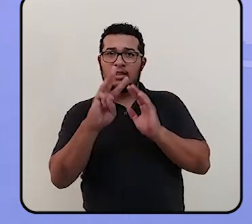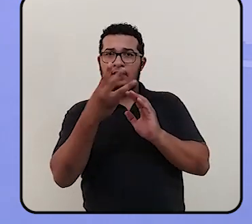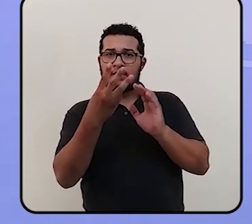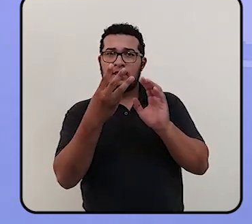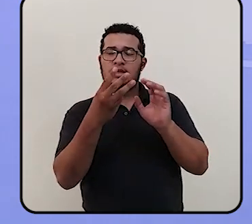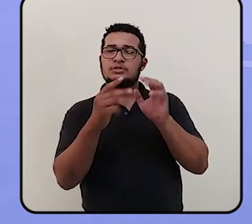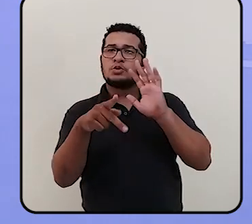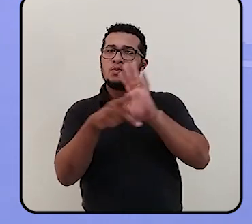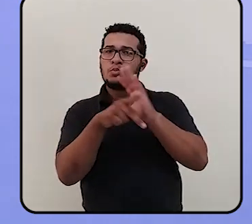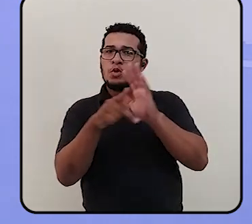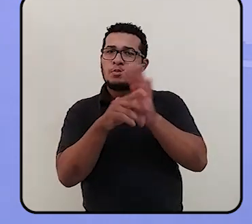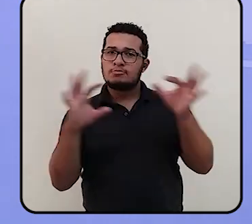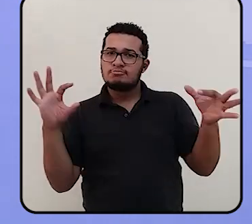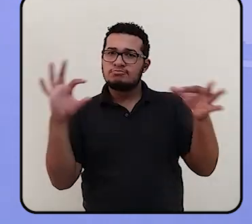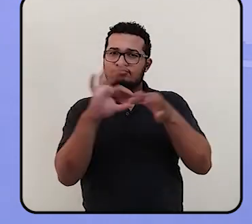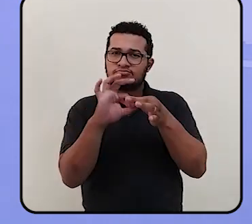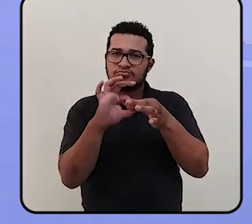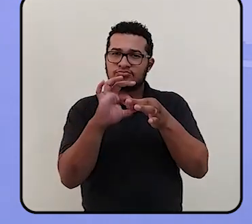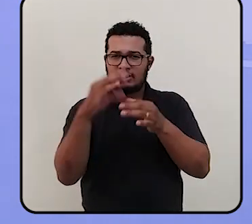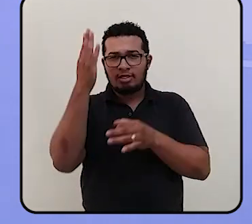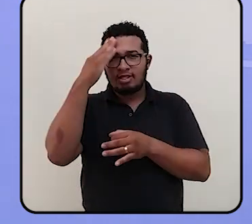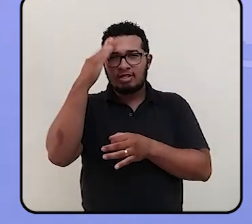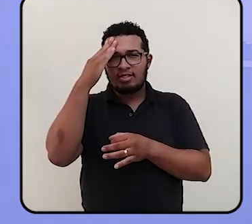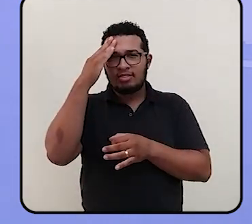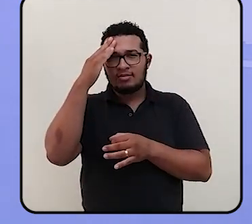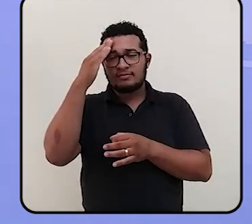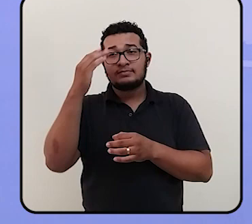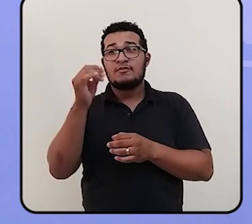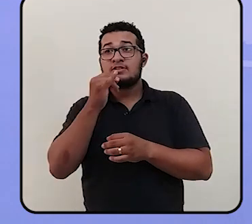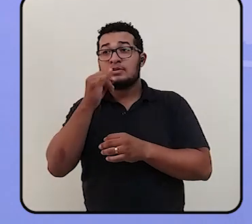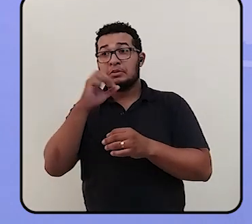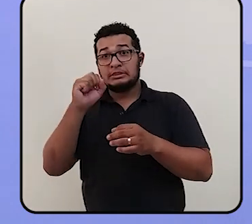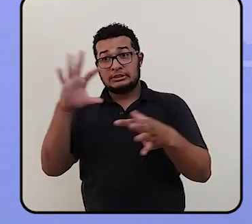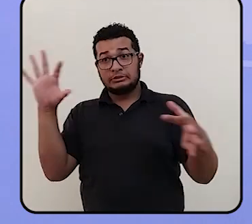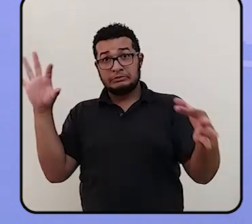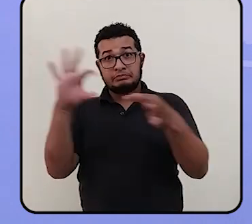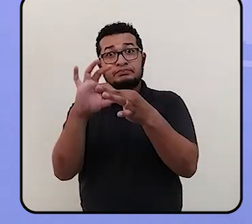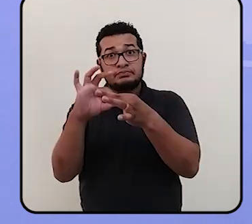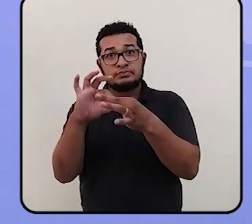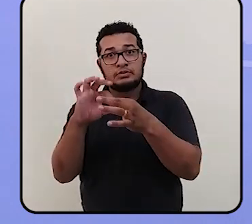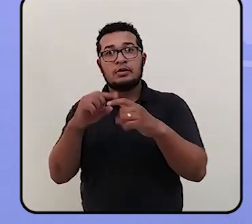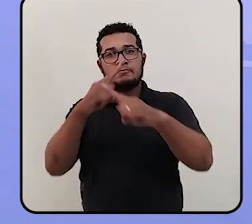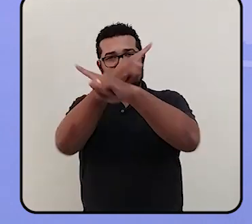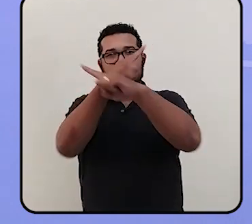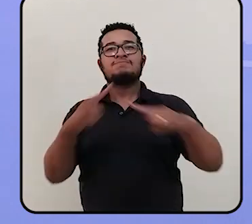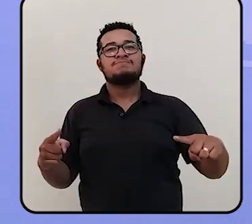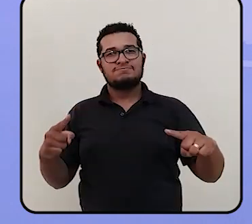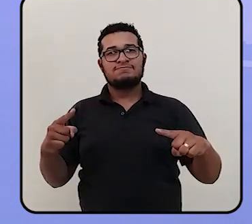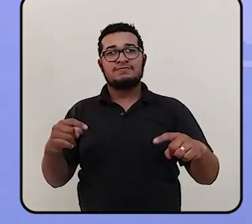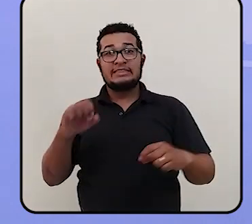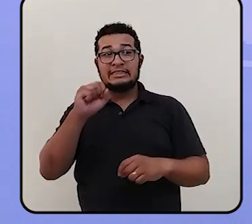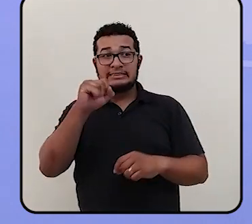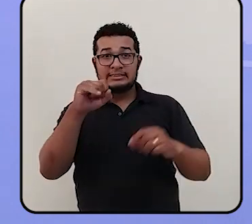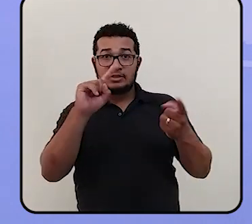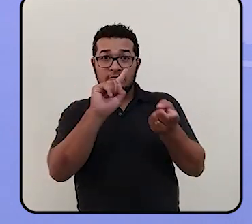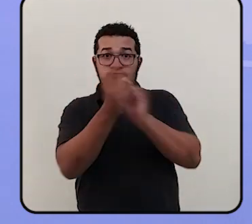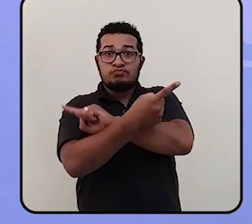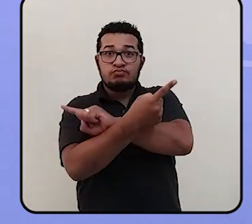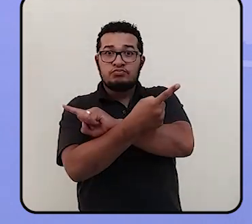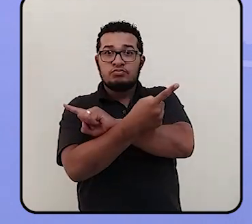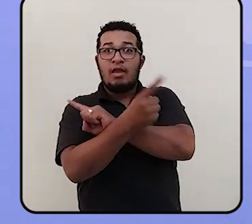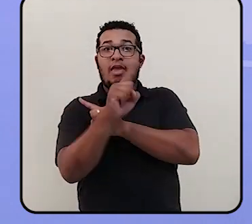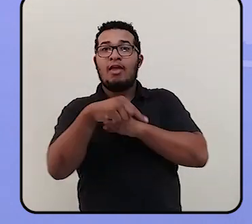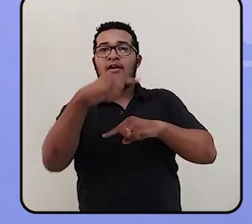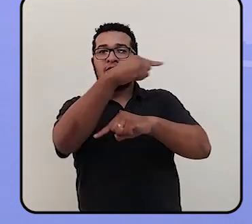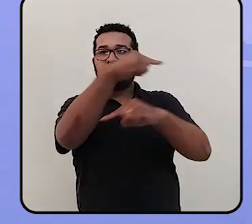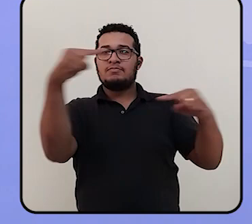regra de 3 simples inversamente proporcional? Diretamente proporcional, multiplica cruzado.